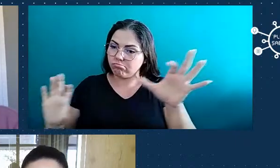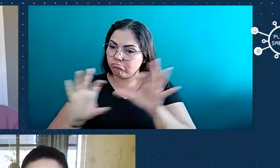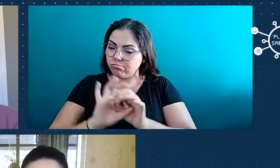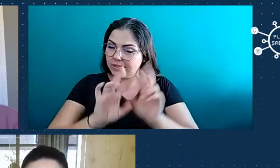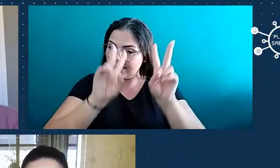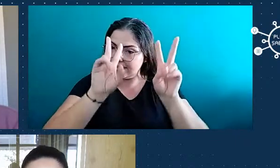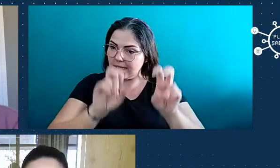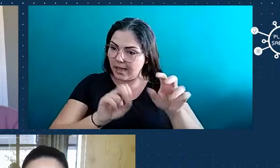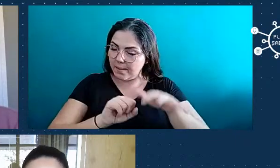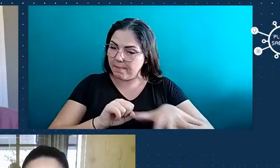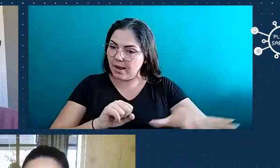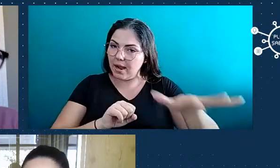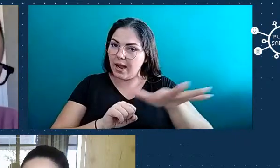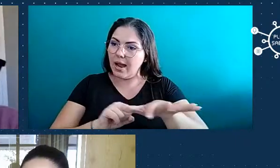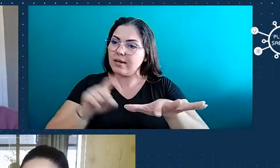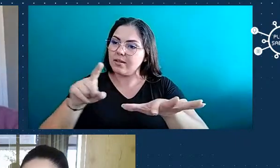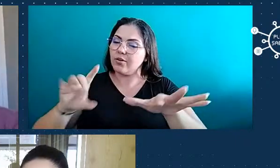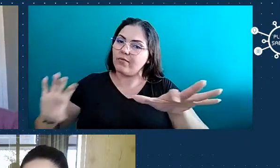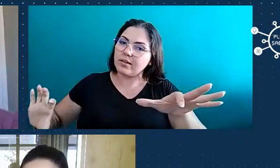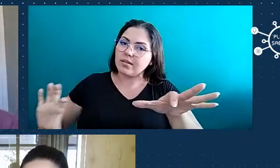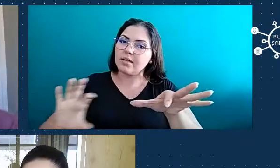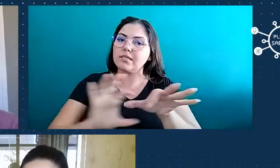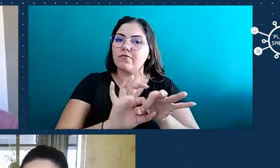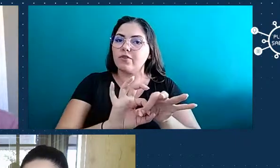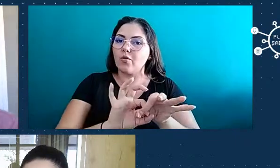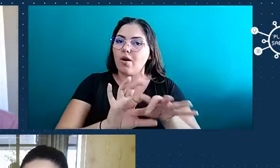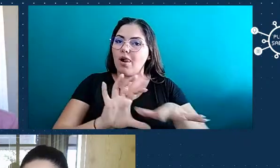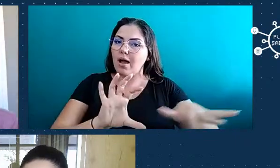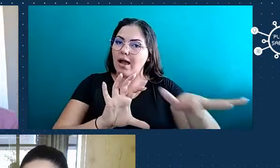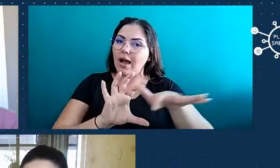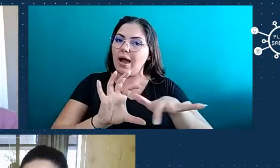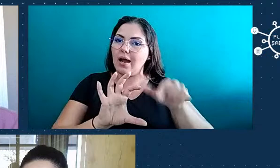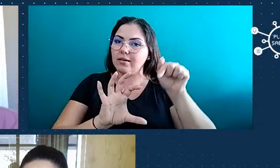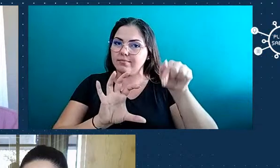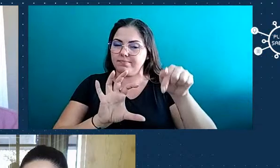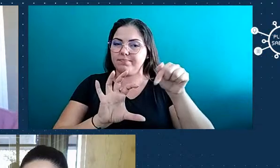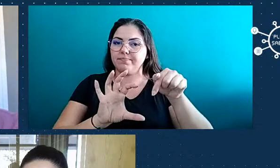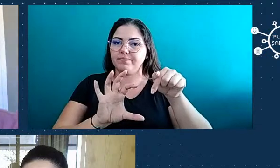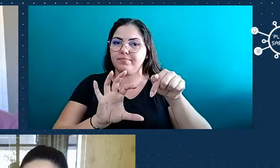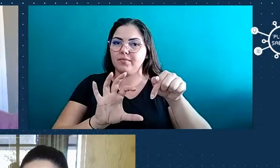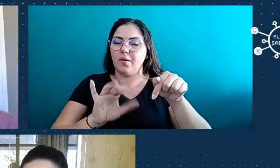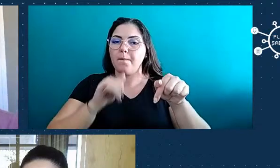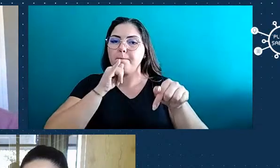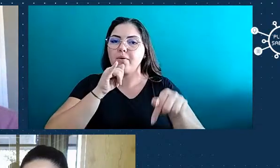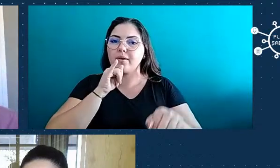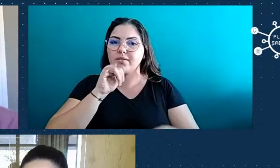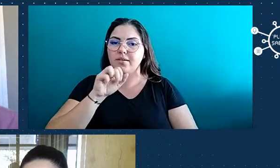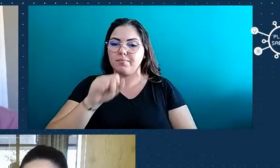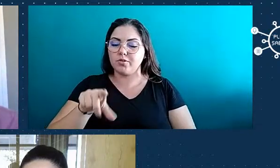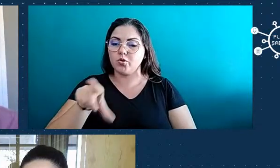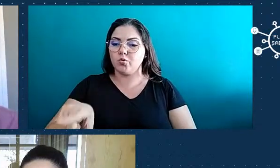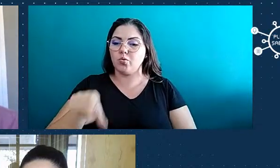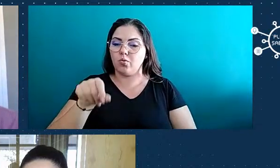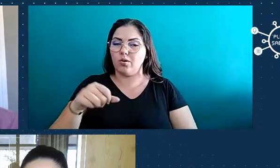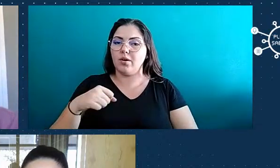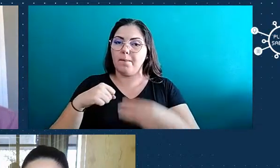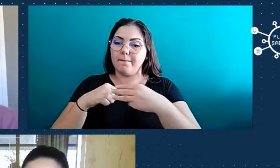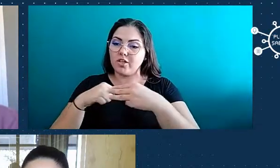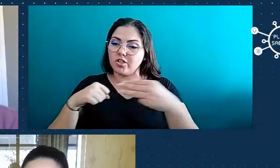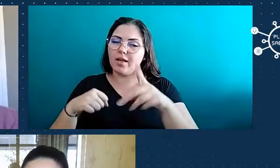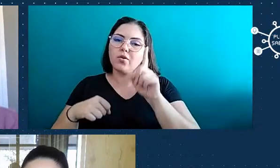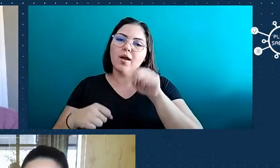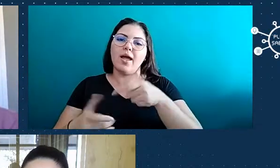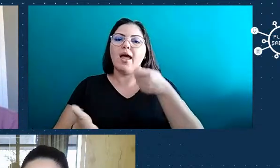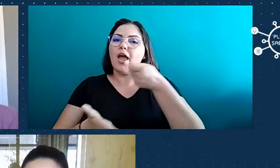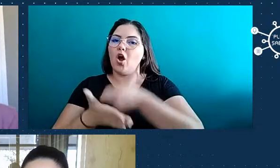tema, ele se vincula a uma determinada linha. Então, assim, no caso de uma seleção de mestrado, é inclusive obrigatório que você